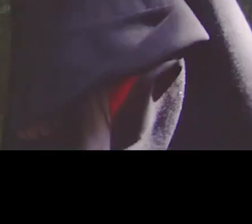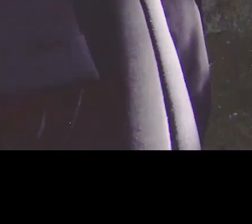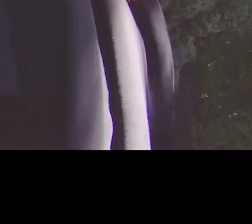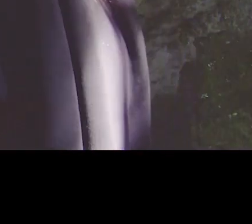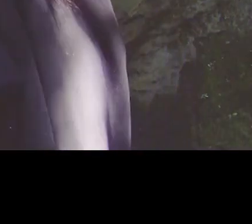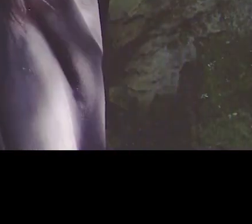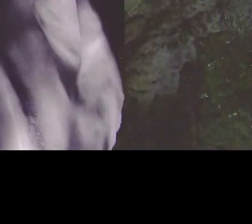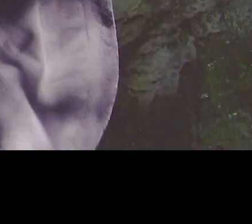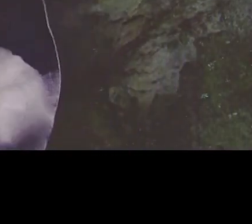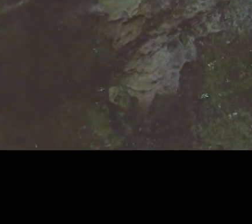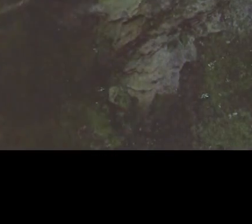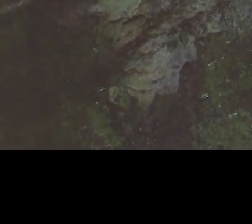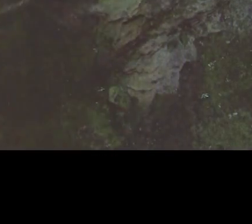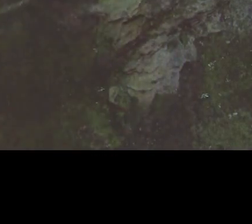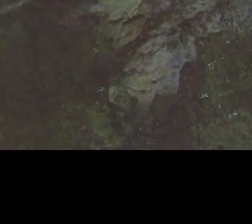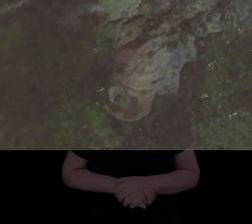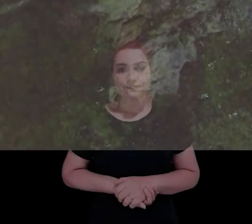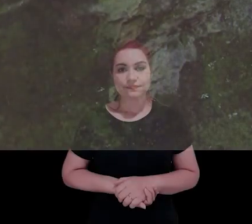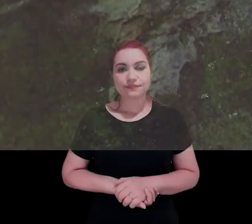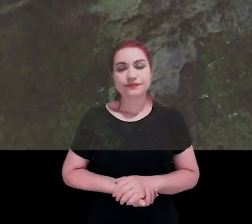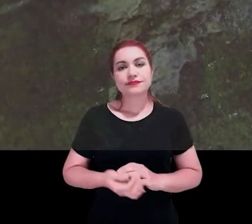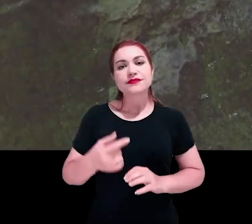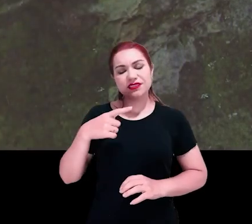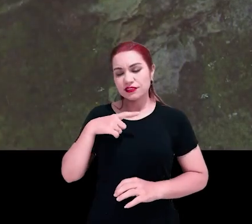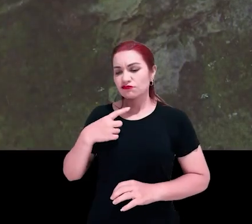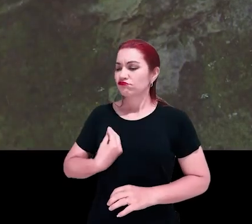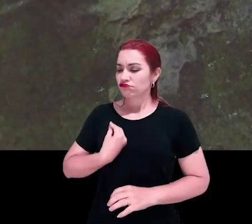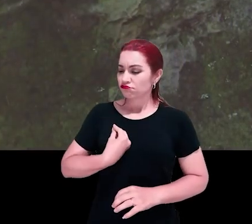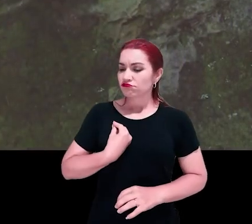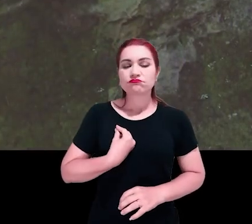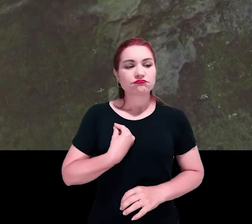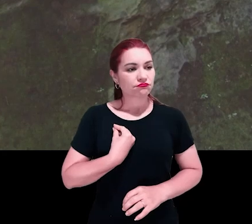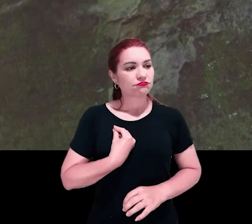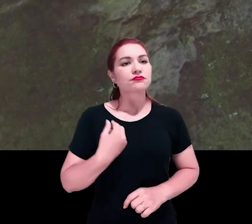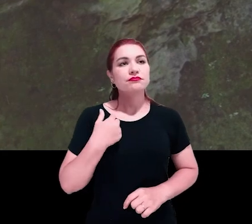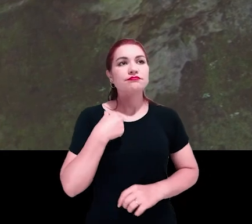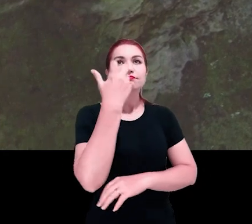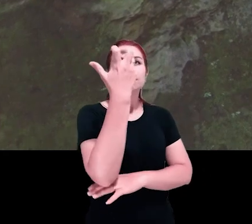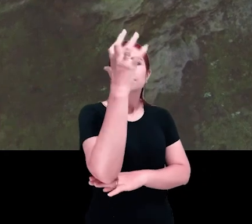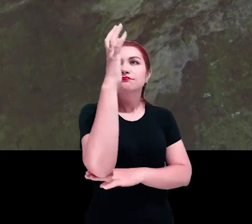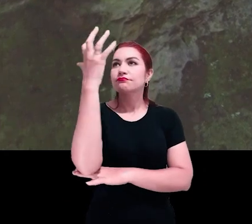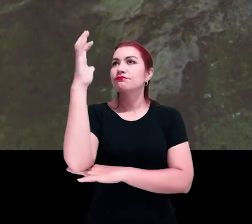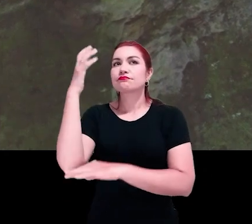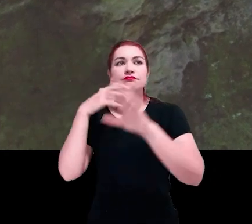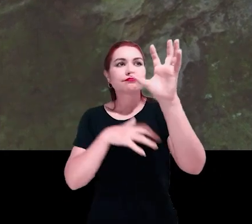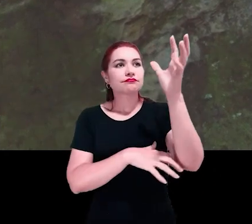paredões. Ela passa a mão pela pedra. Eu tenho muita vida. Estou rodeada de